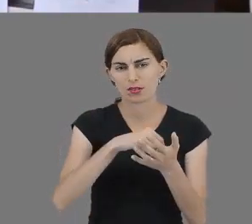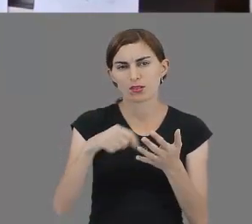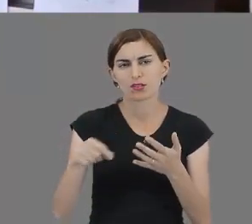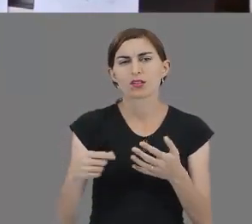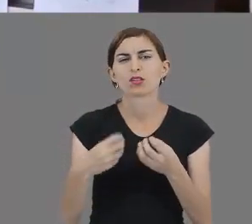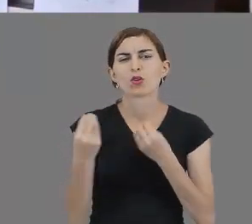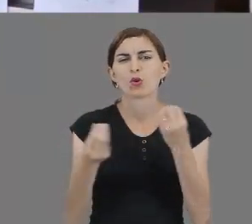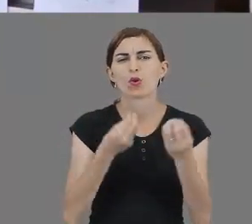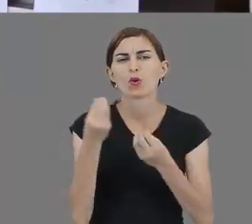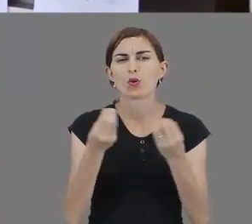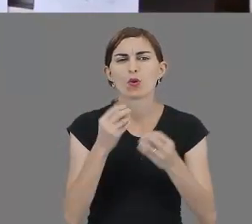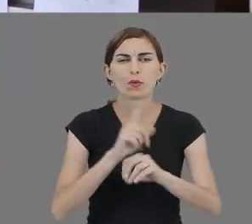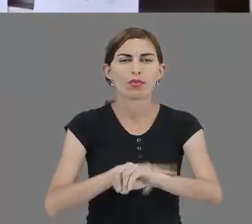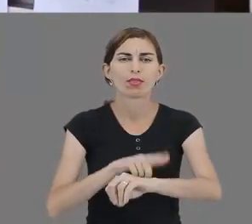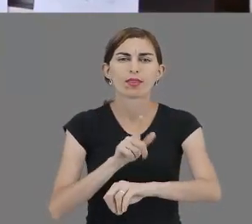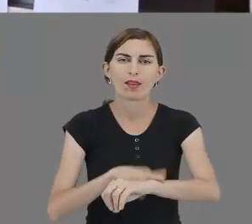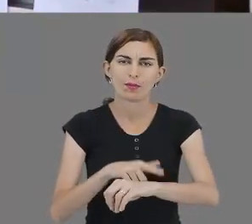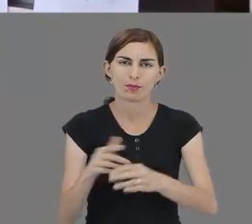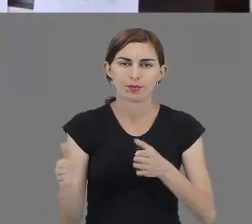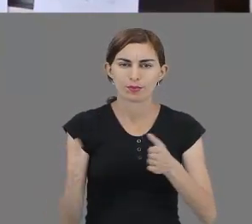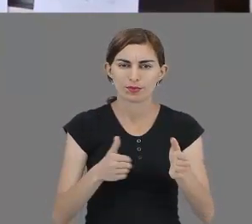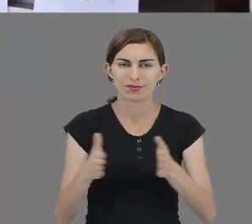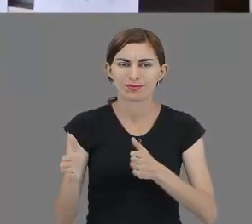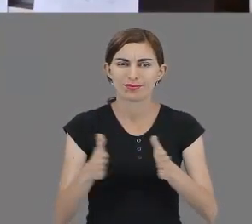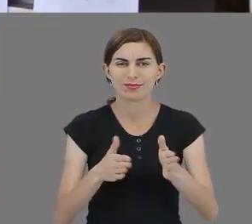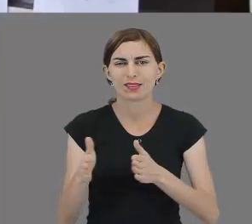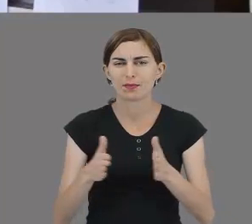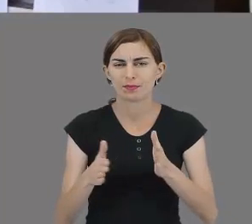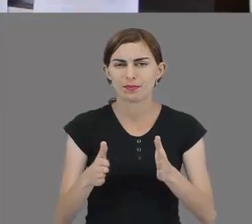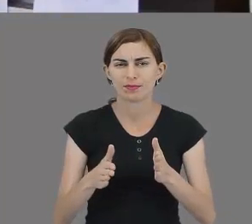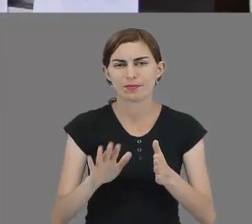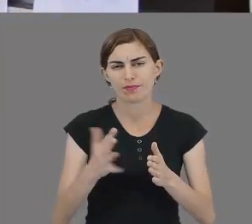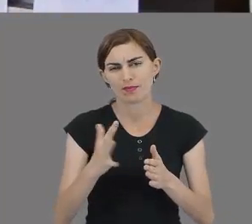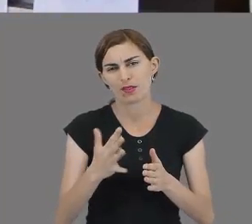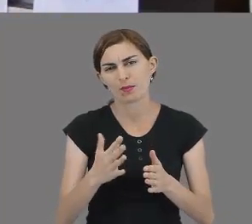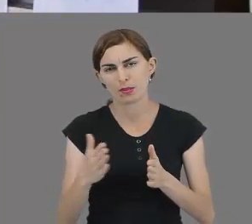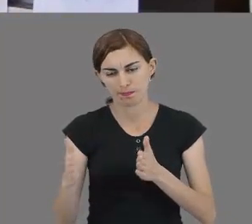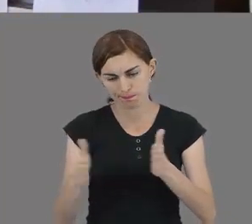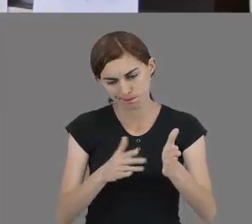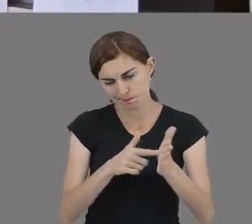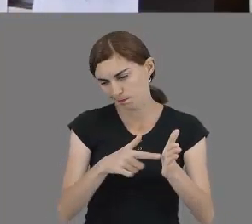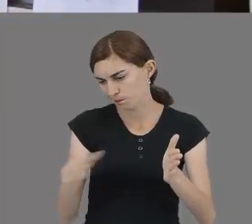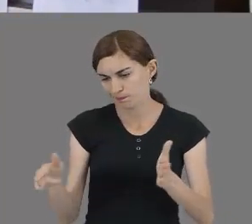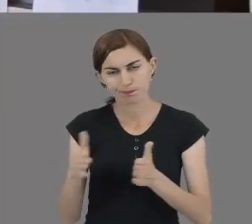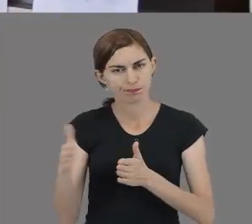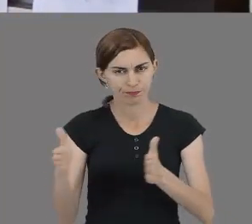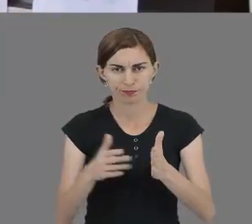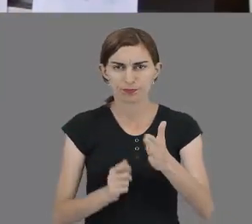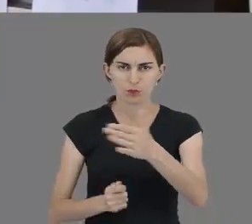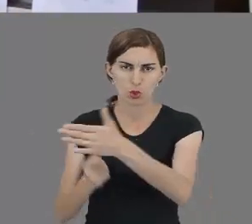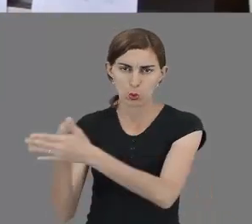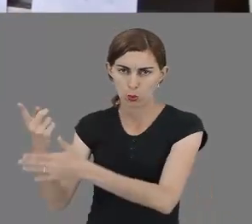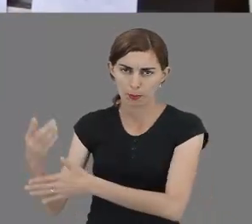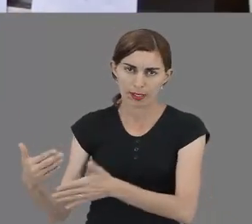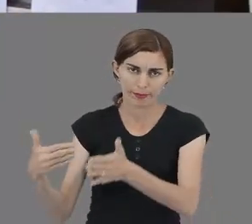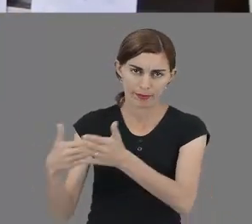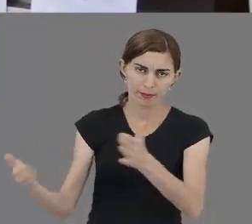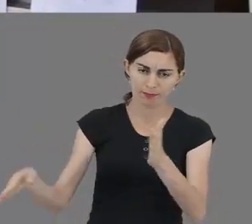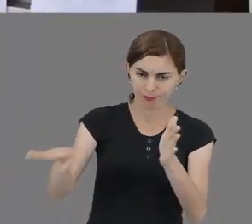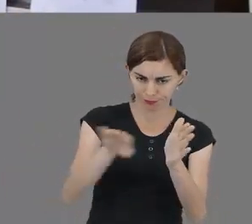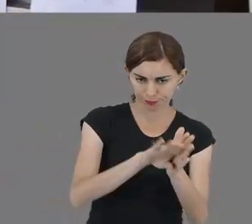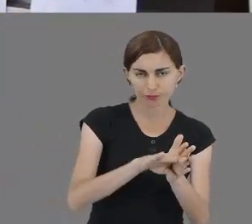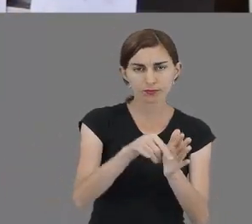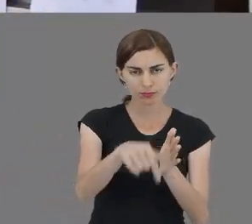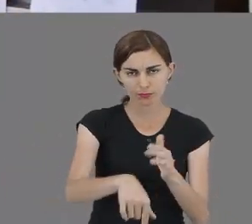seria o tempo de ressuprimento. O tempo seria o período do início da compra até a